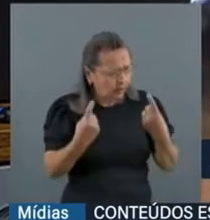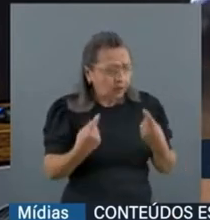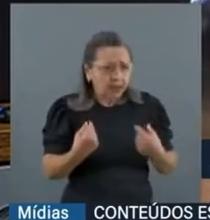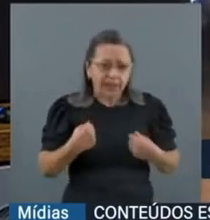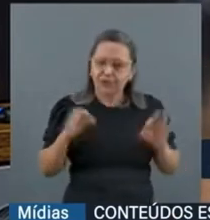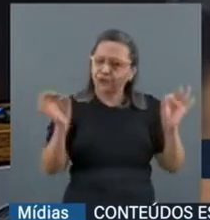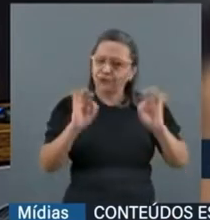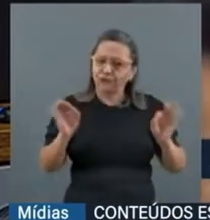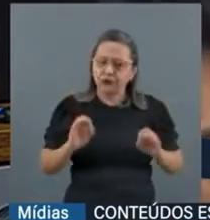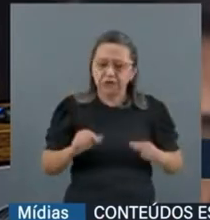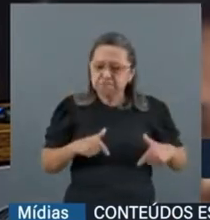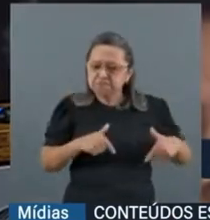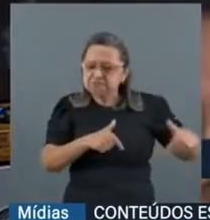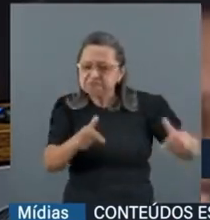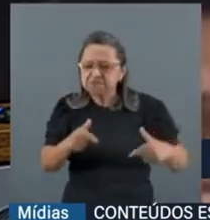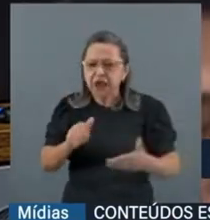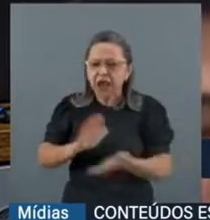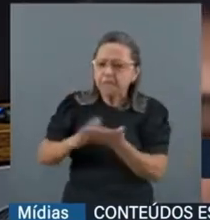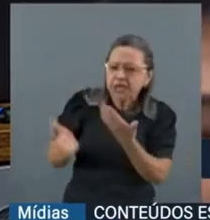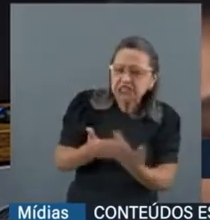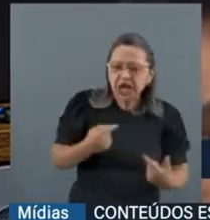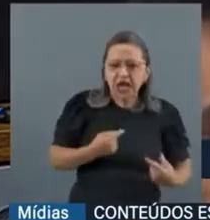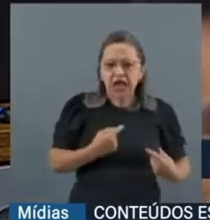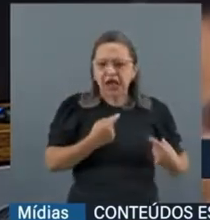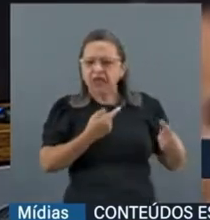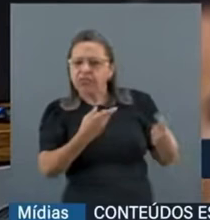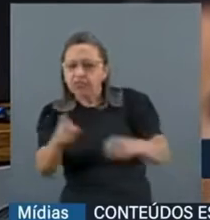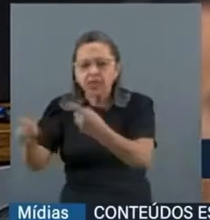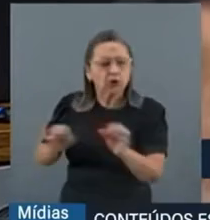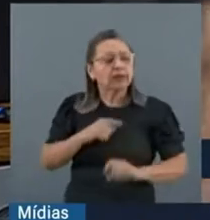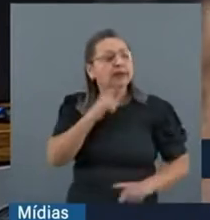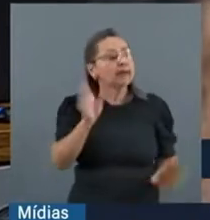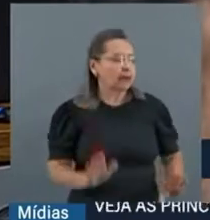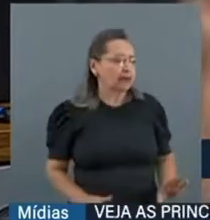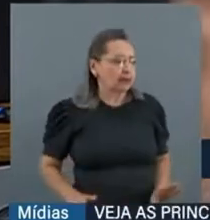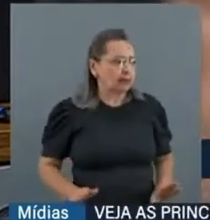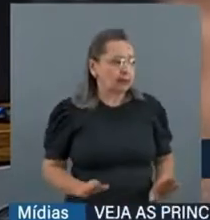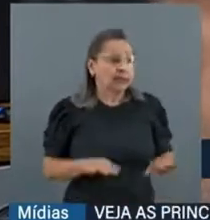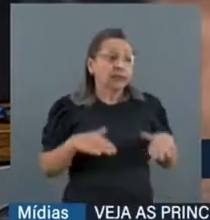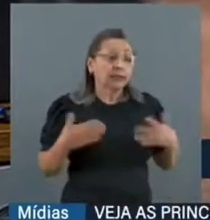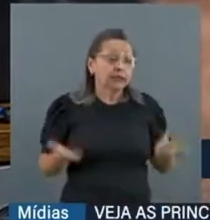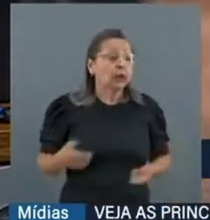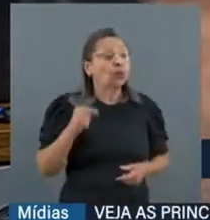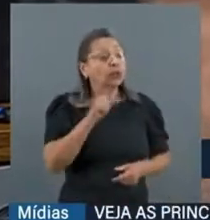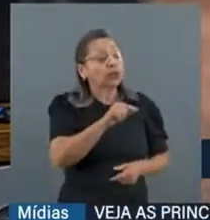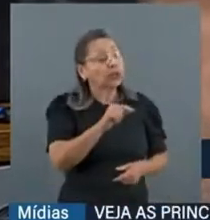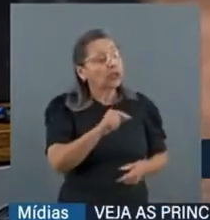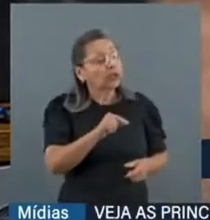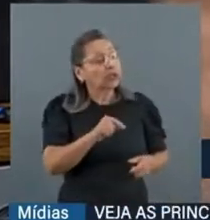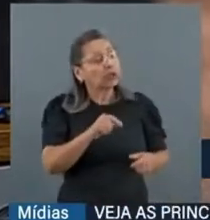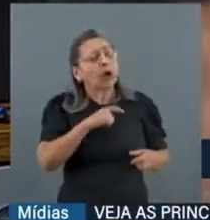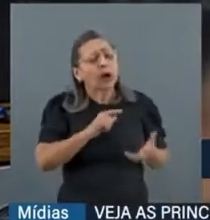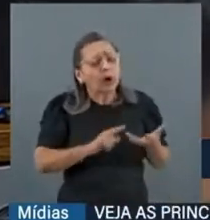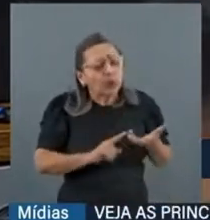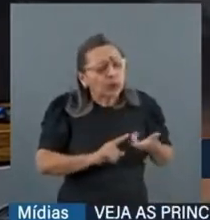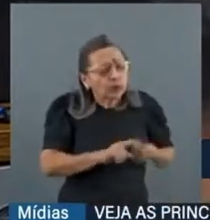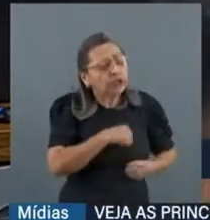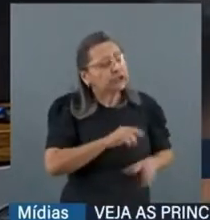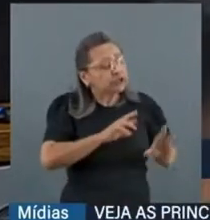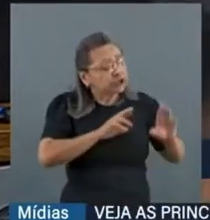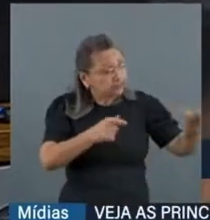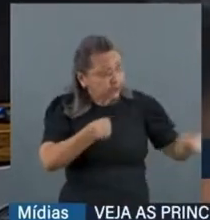para cima de ninguém não quis atentar contra a vida de ninguém então o que nos diferencia isso Eu lamento